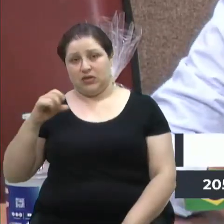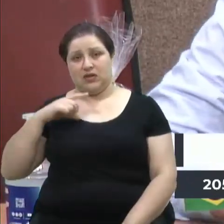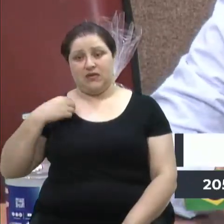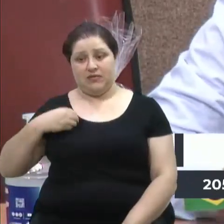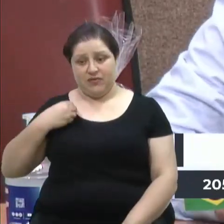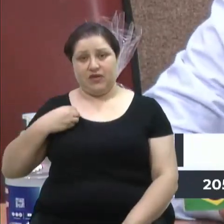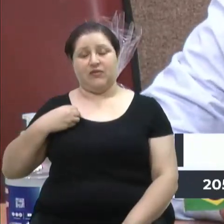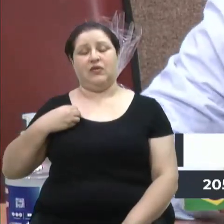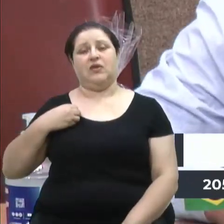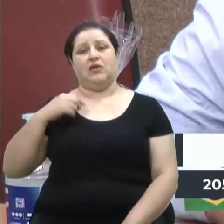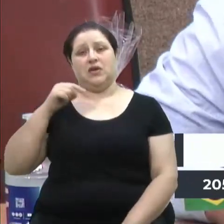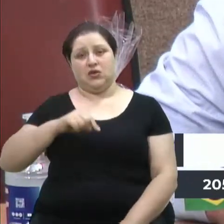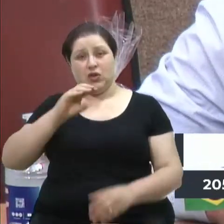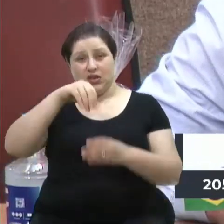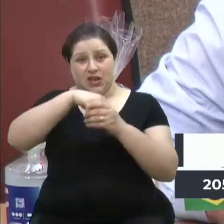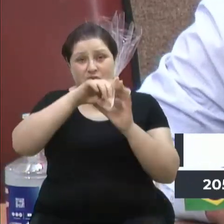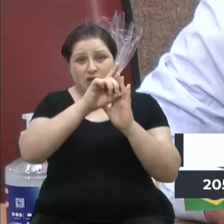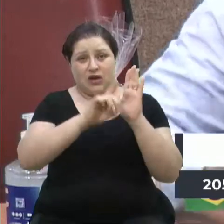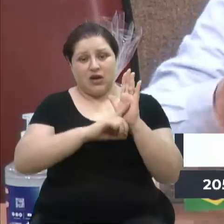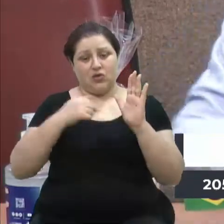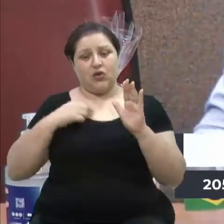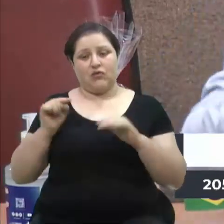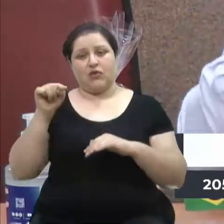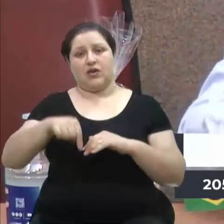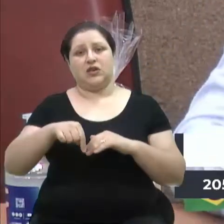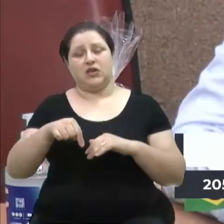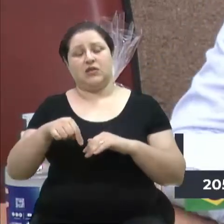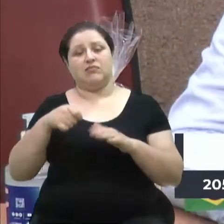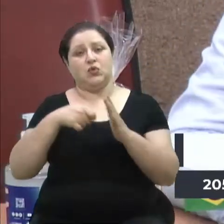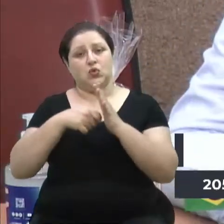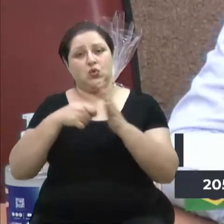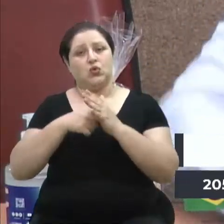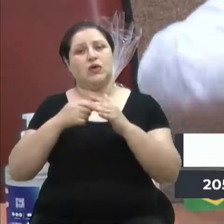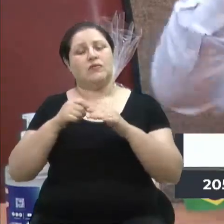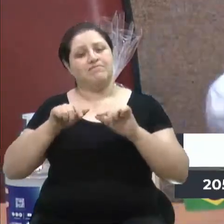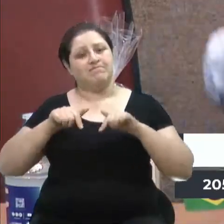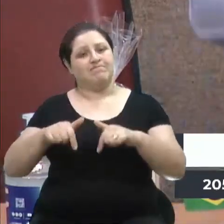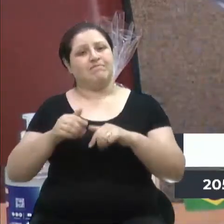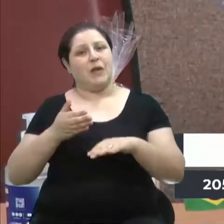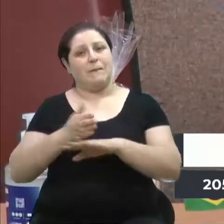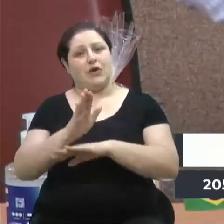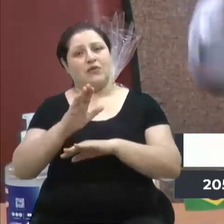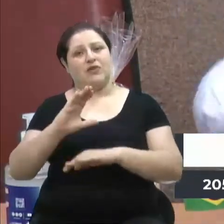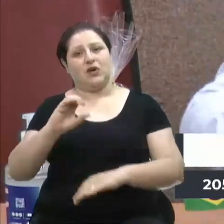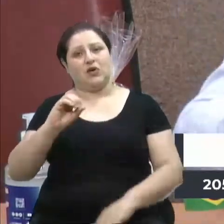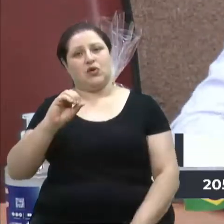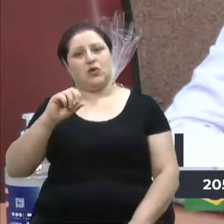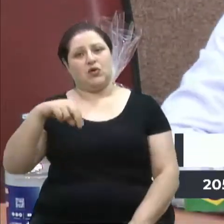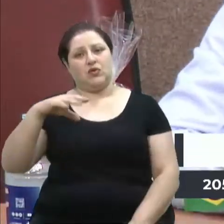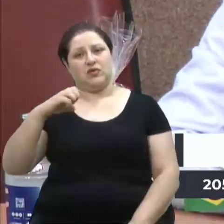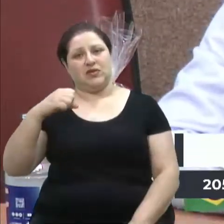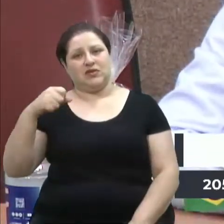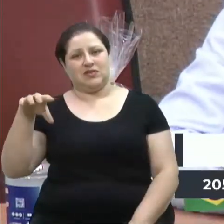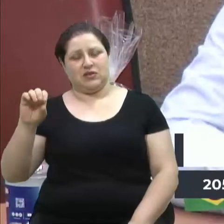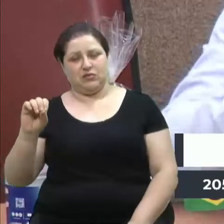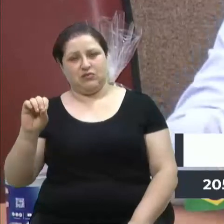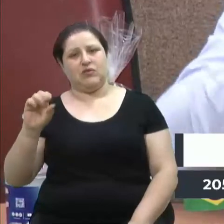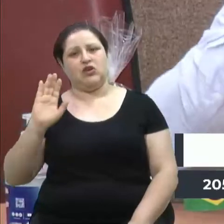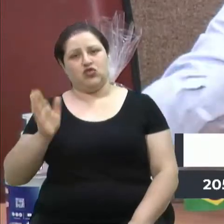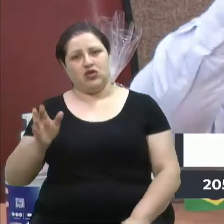lutando para que as concessões sejam aprovadas e foi isso que eu falei na Tribuna e foi isso que eu falei para as entidades que vieram me